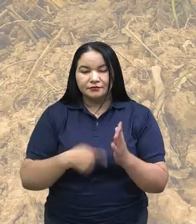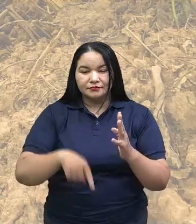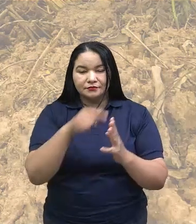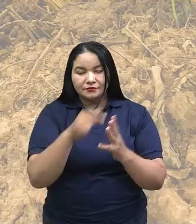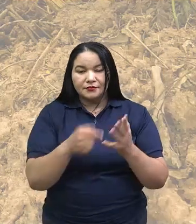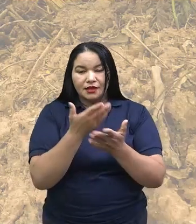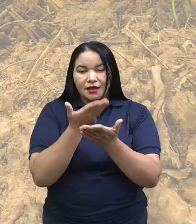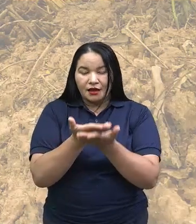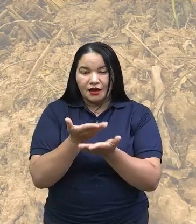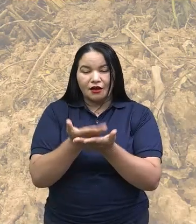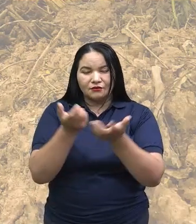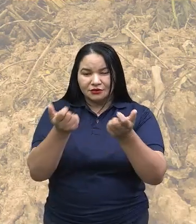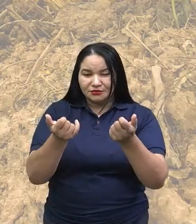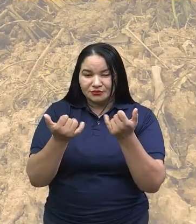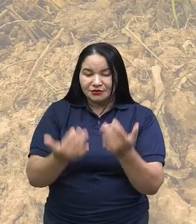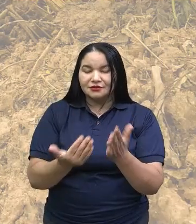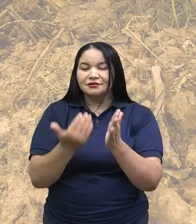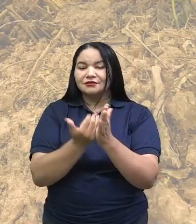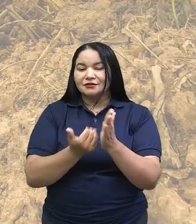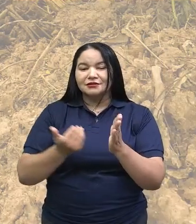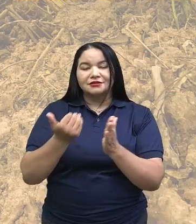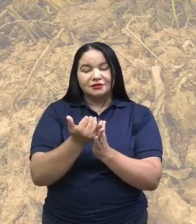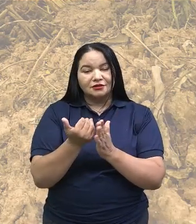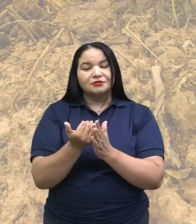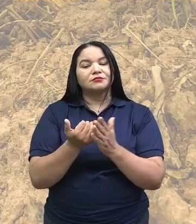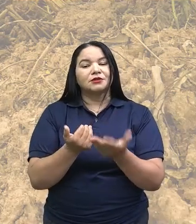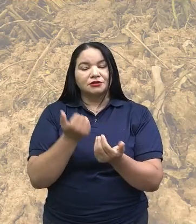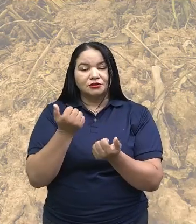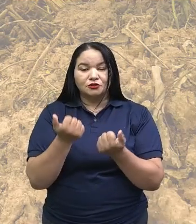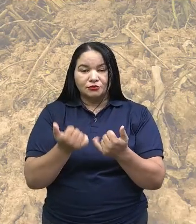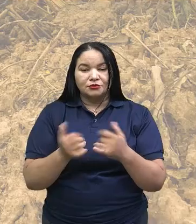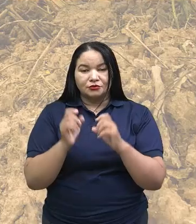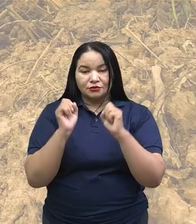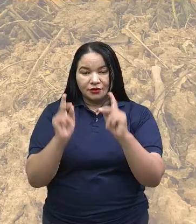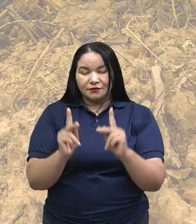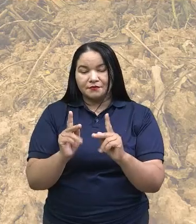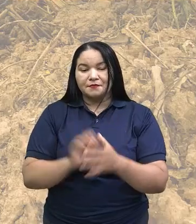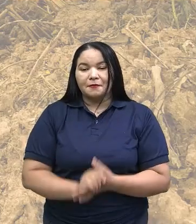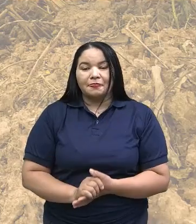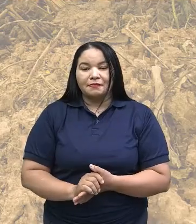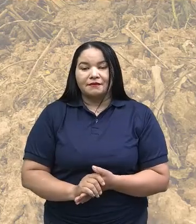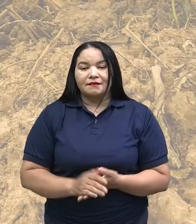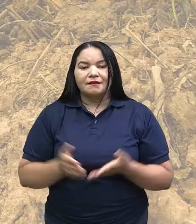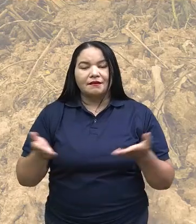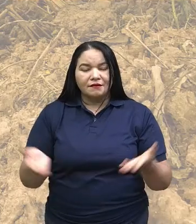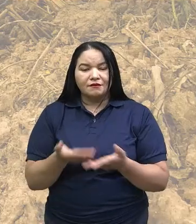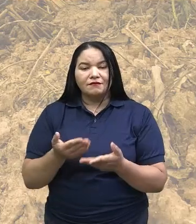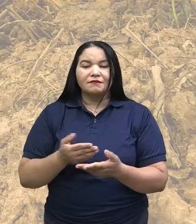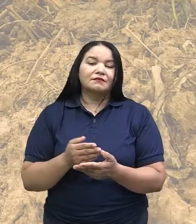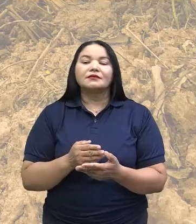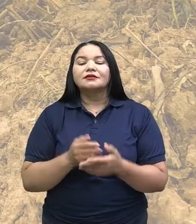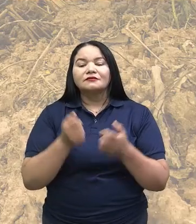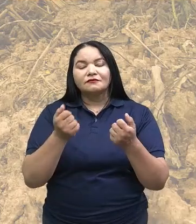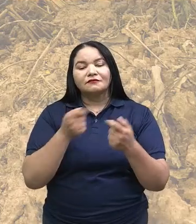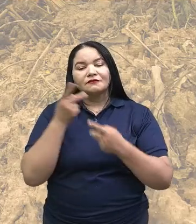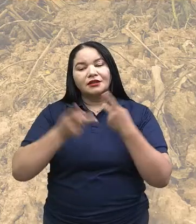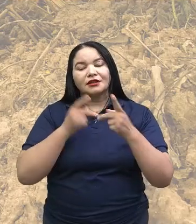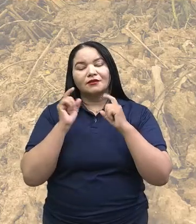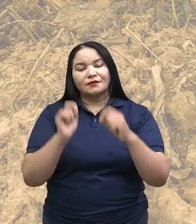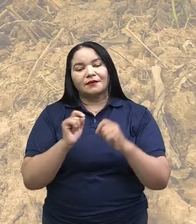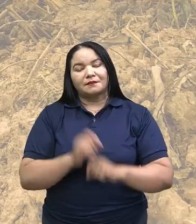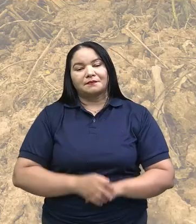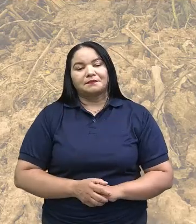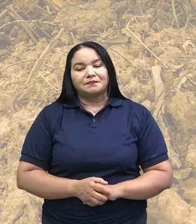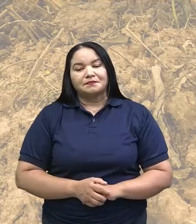toda a nossa aula, a gente vai tentar passar aí por cada um deles. E agora, o que a gente vai falar um pouco mais? É isso aí. E